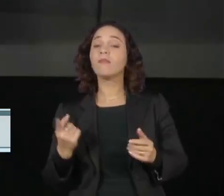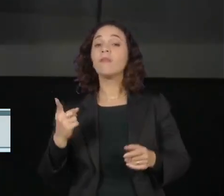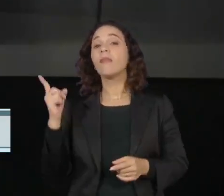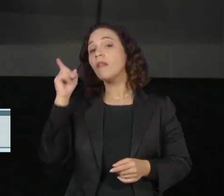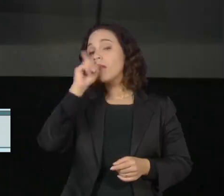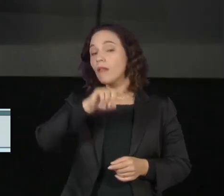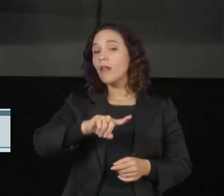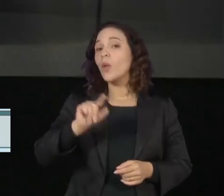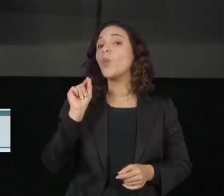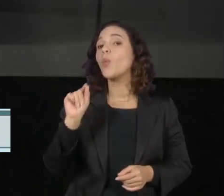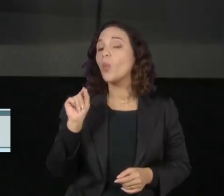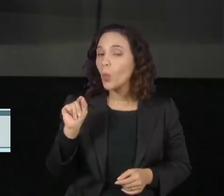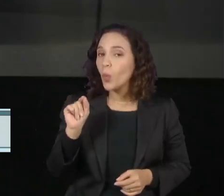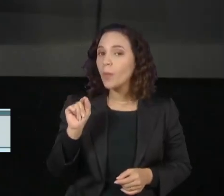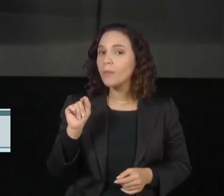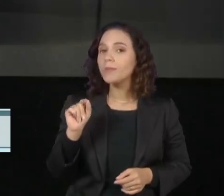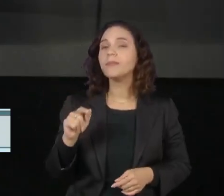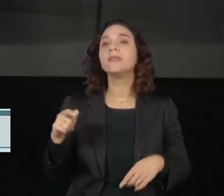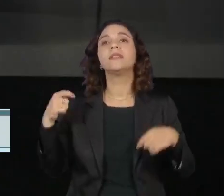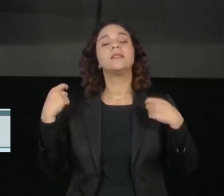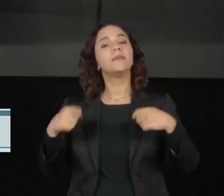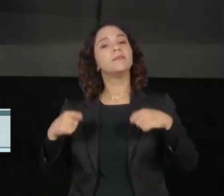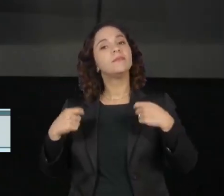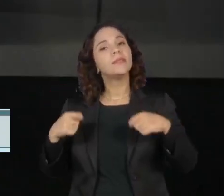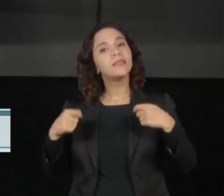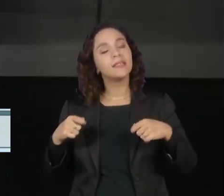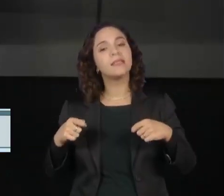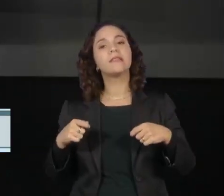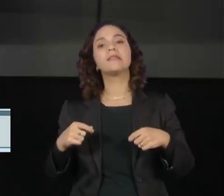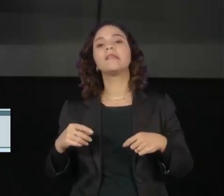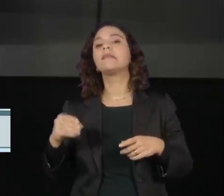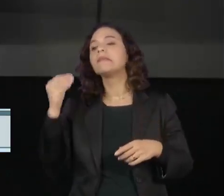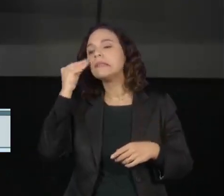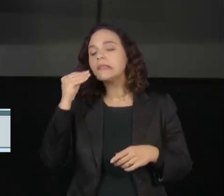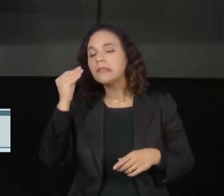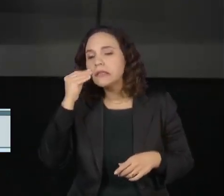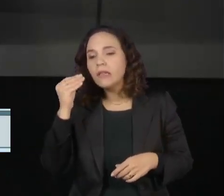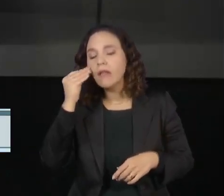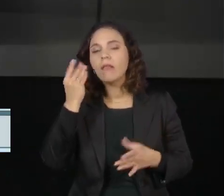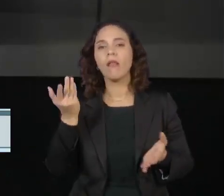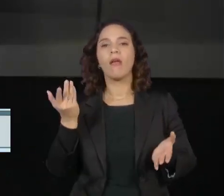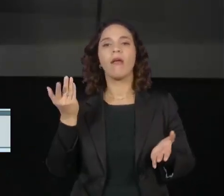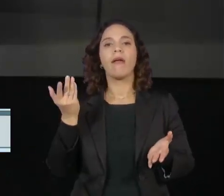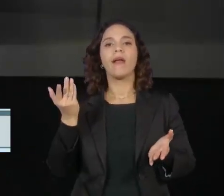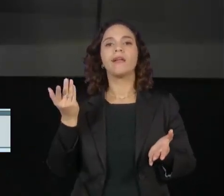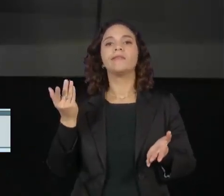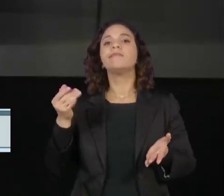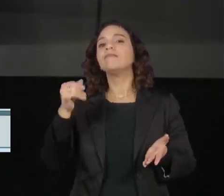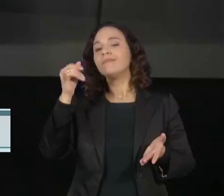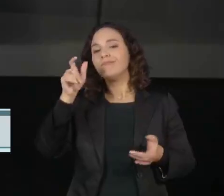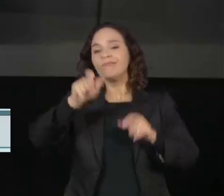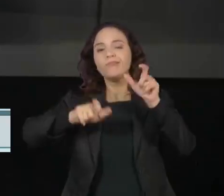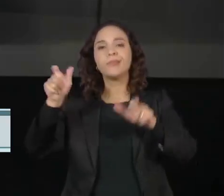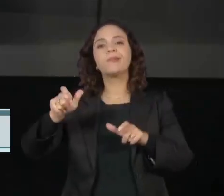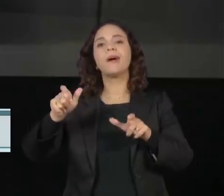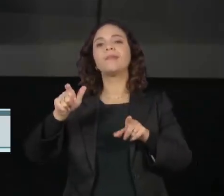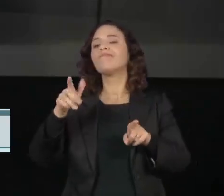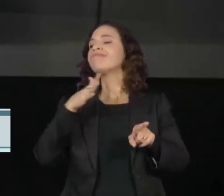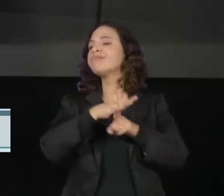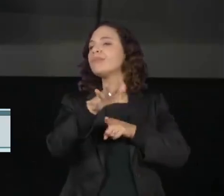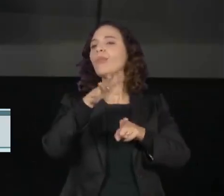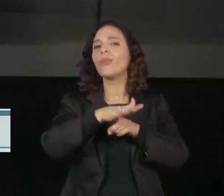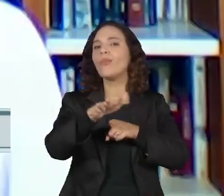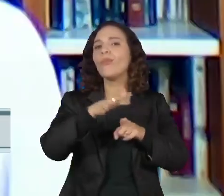é que a gente tem que combater o tempo todo a queda